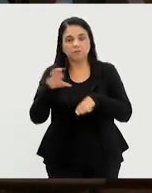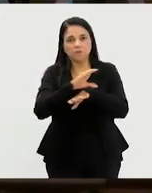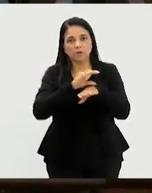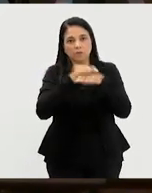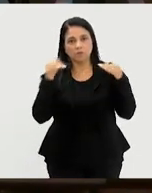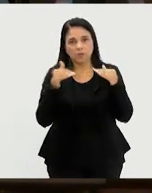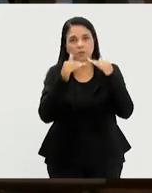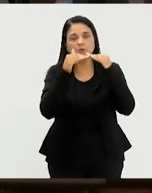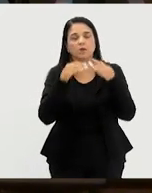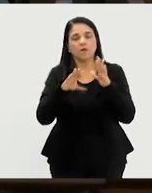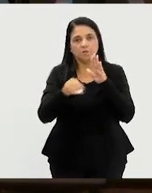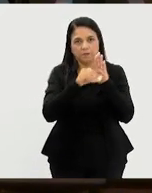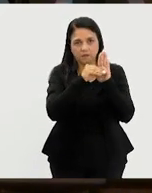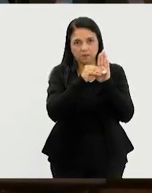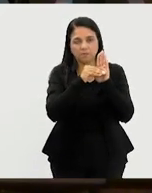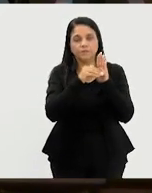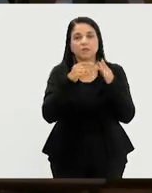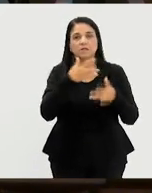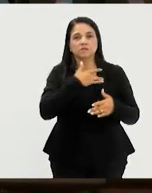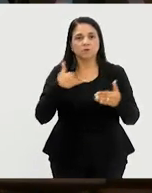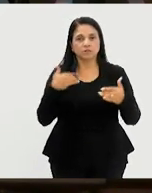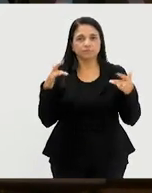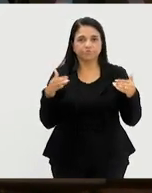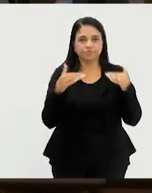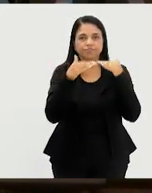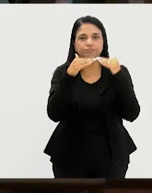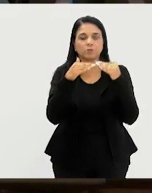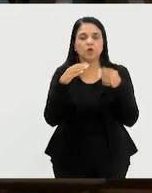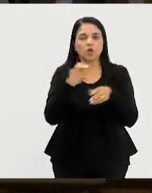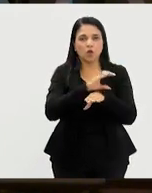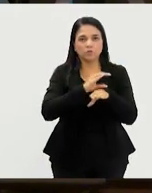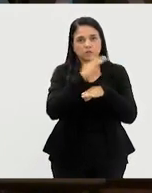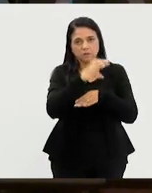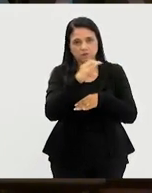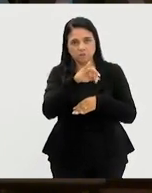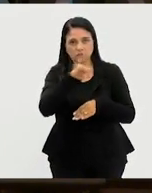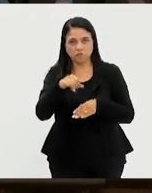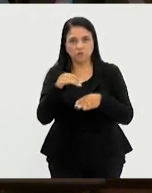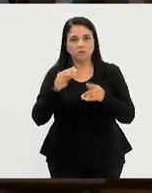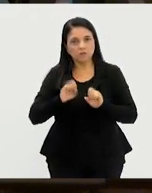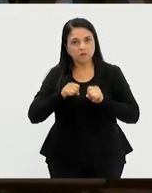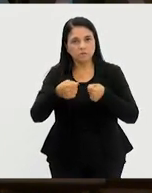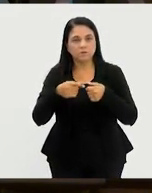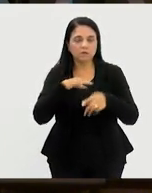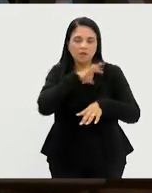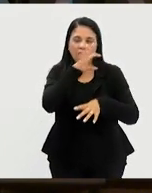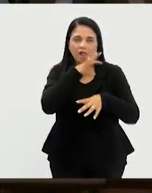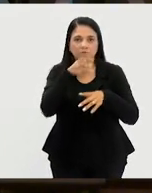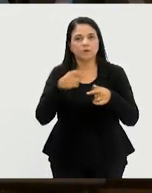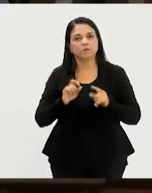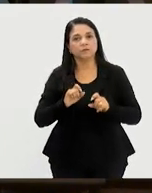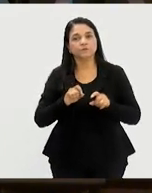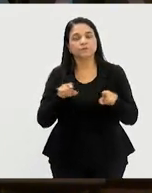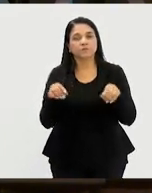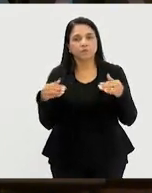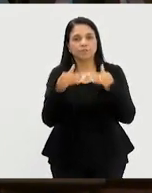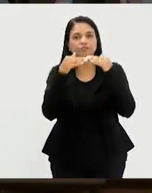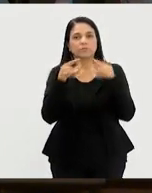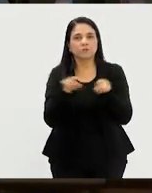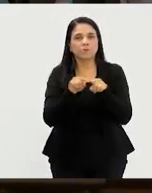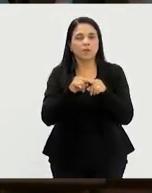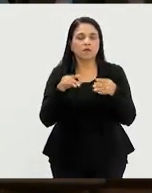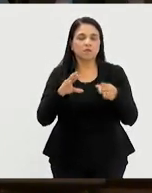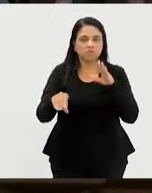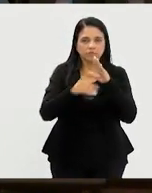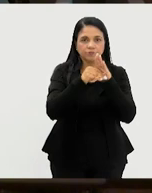a emenda saúde favorável com a emenda da comissão de constituição e justiça defesa da proteção dos animais favorá a emenda da comissão deção